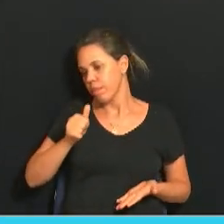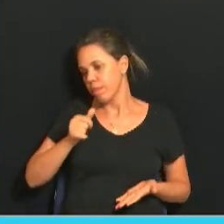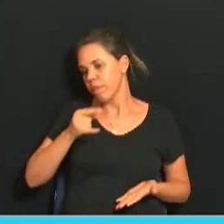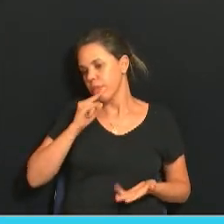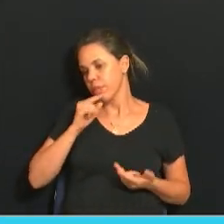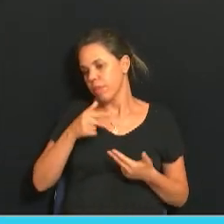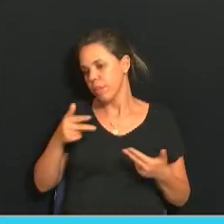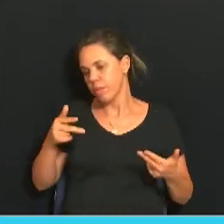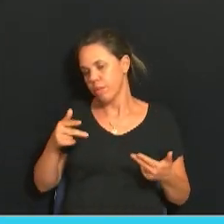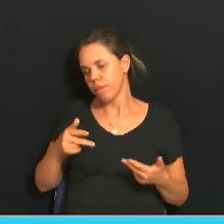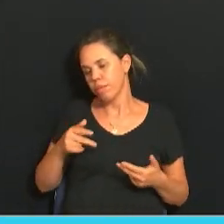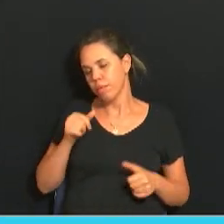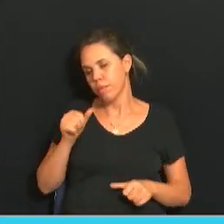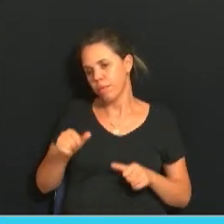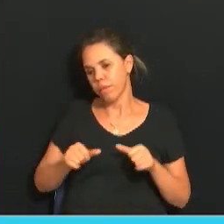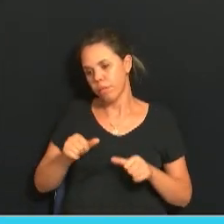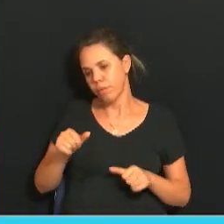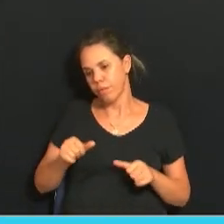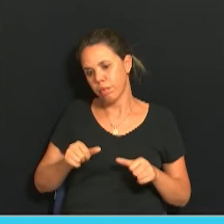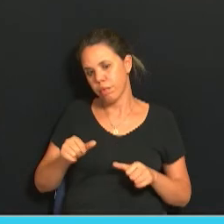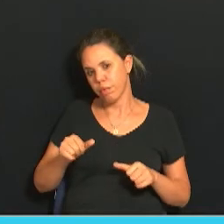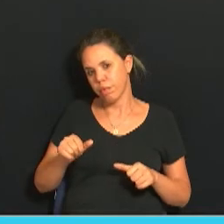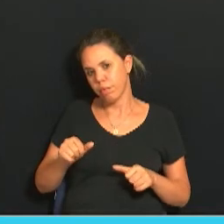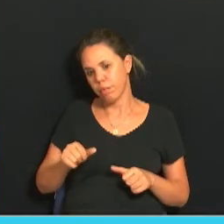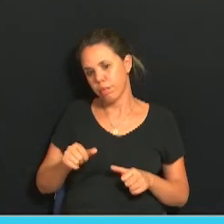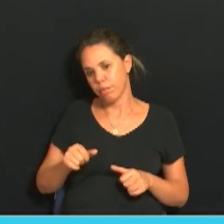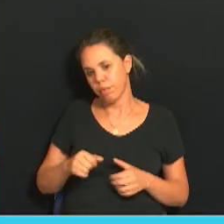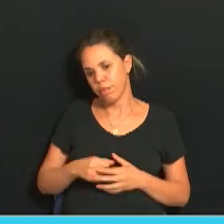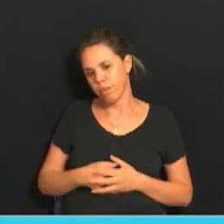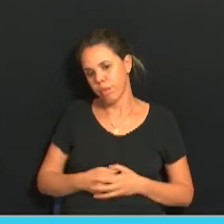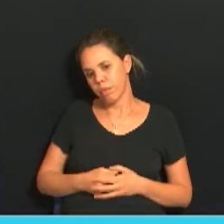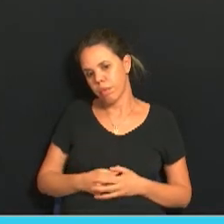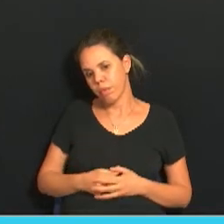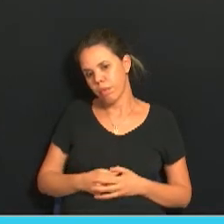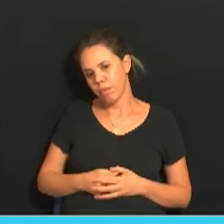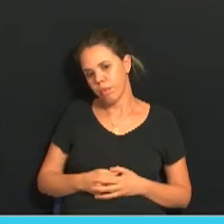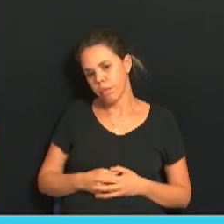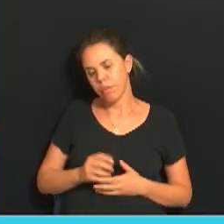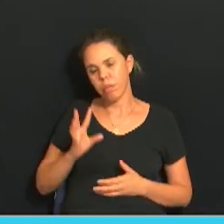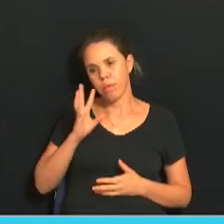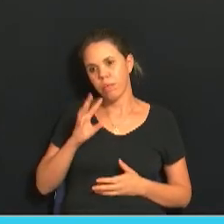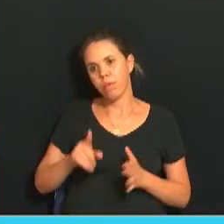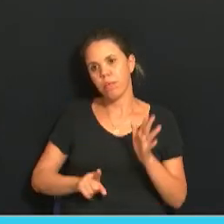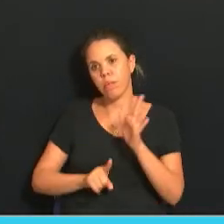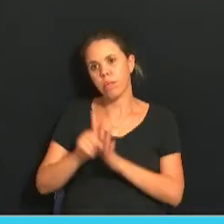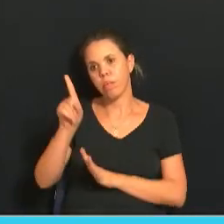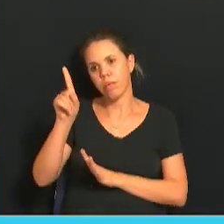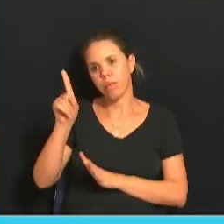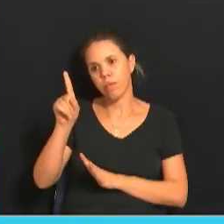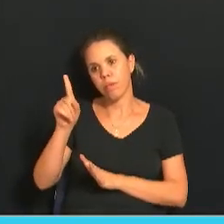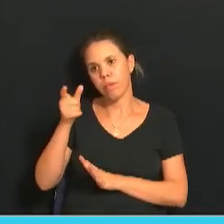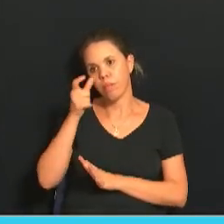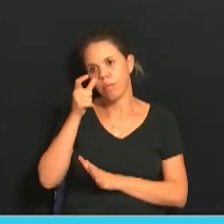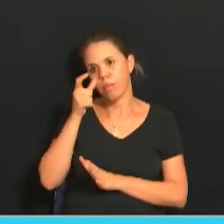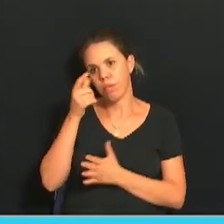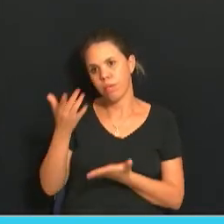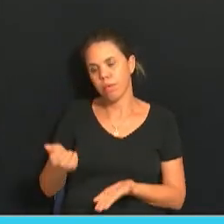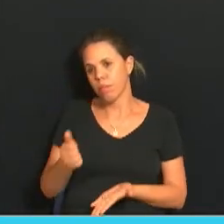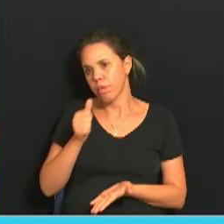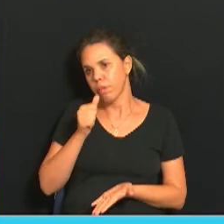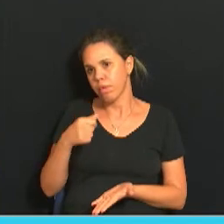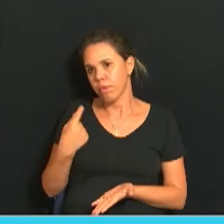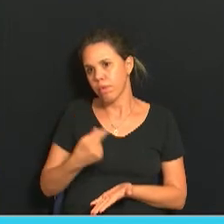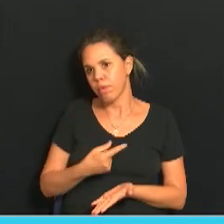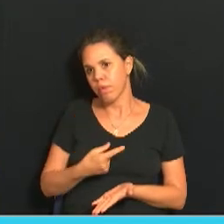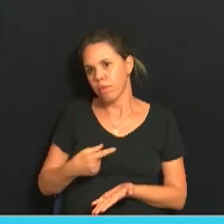ser moderado, tem que ser acomedido, não é? E é mais legal a gente perguntar para quem está nos vendo beber do que para nós mesmos se isso